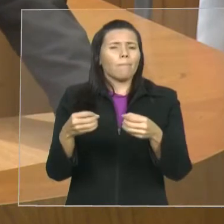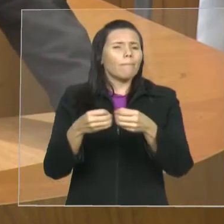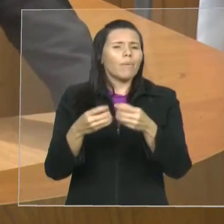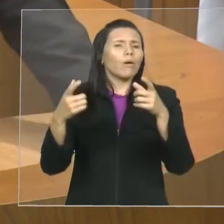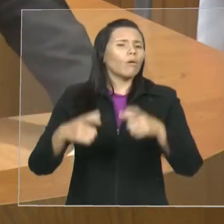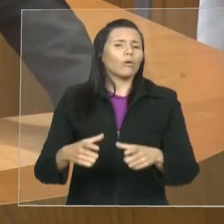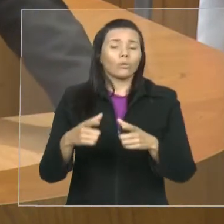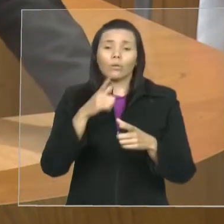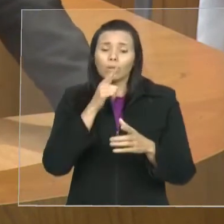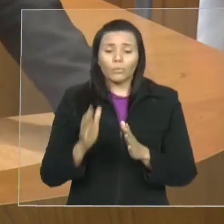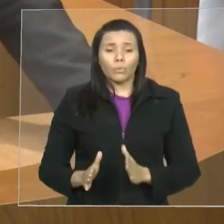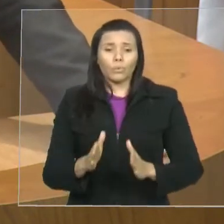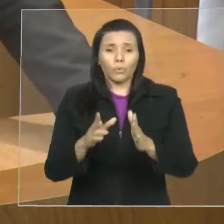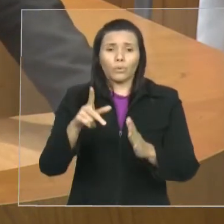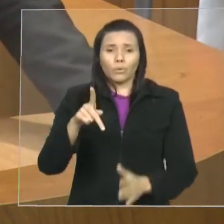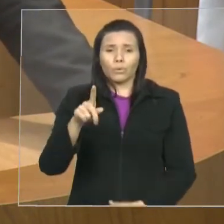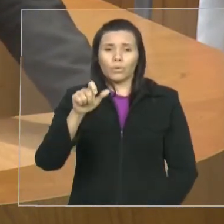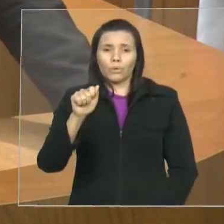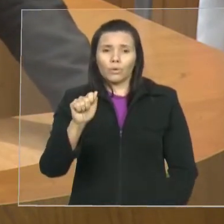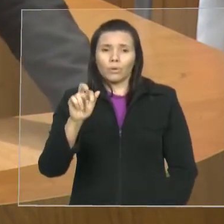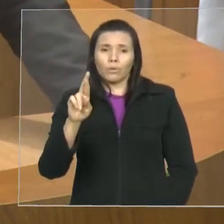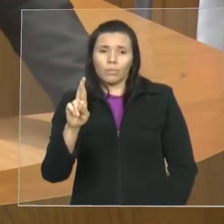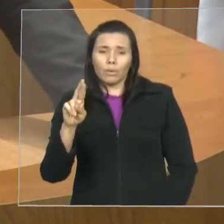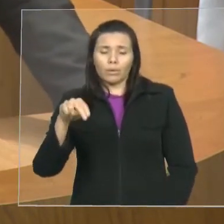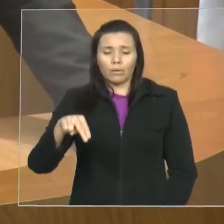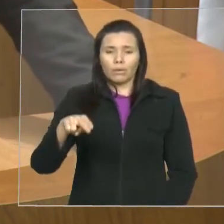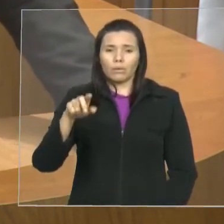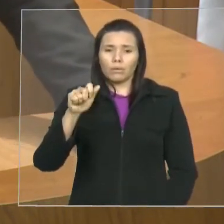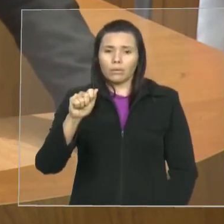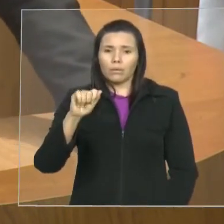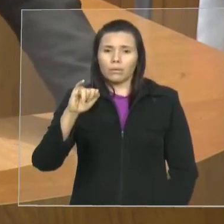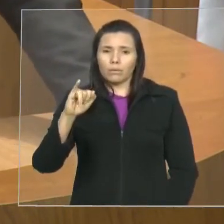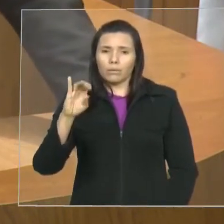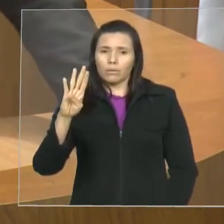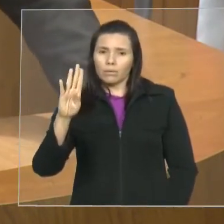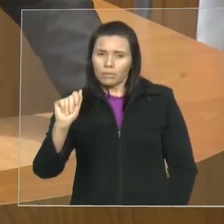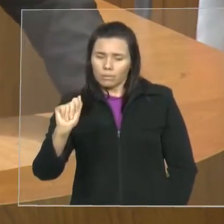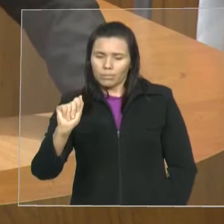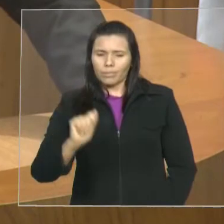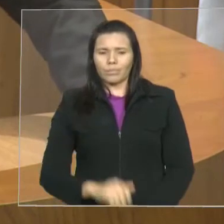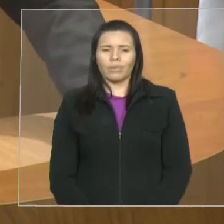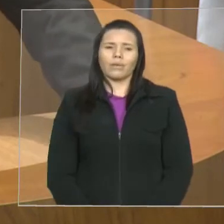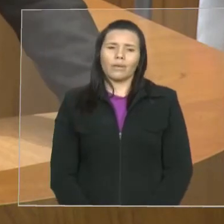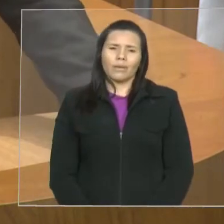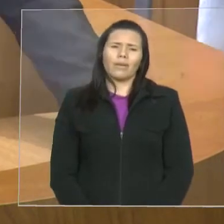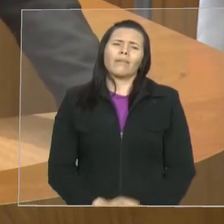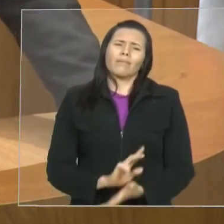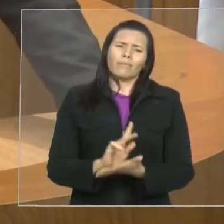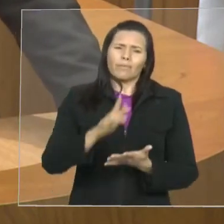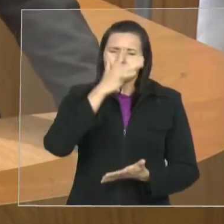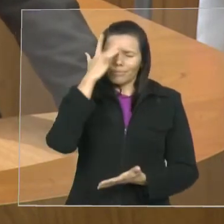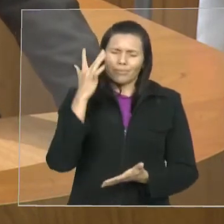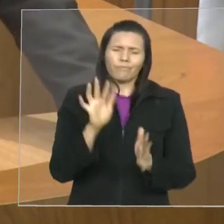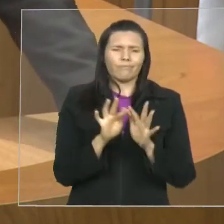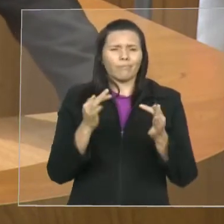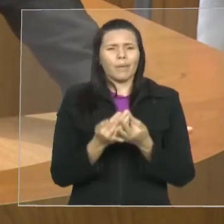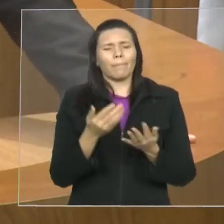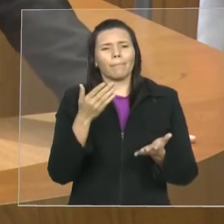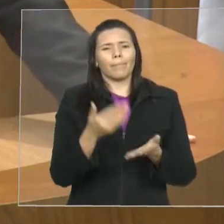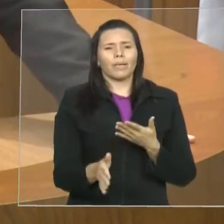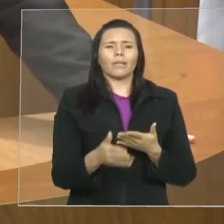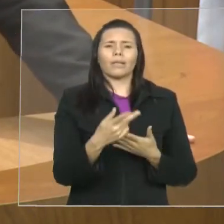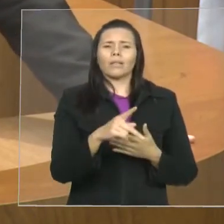subiu esta tribuna senhoras e senhores pra fazer um alerta e ao mesmo